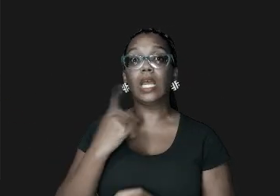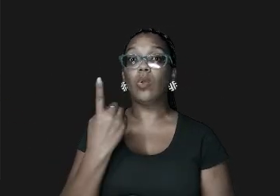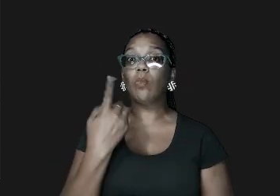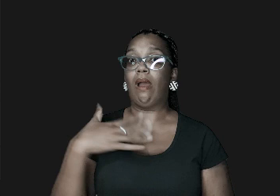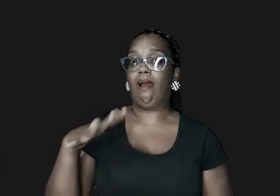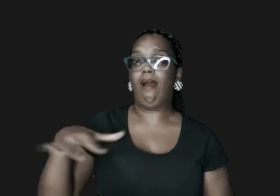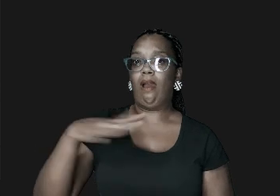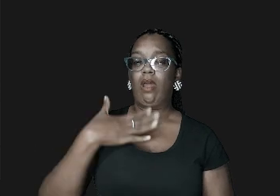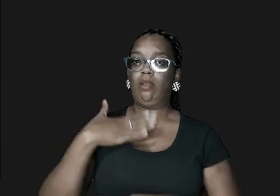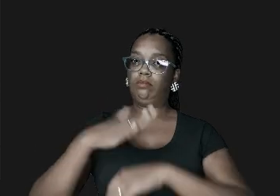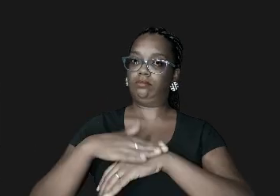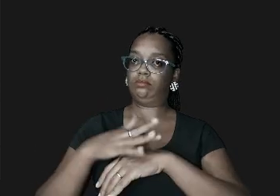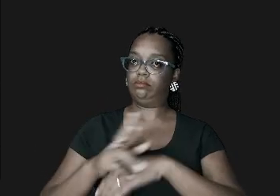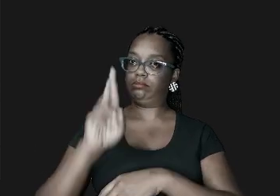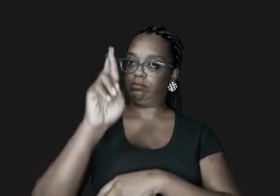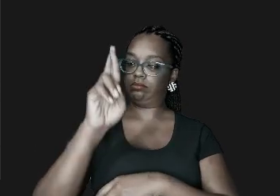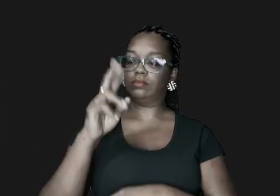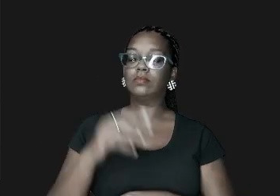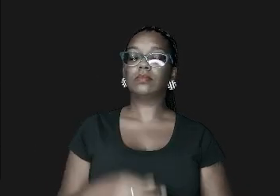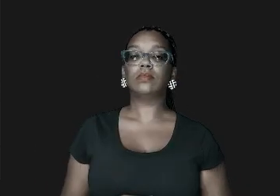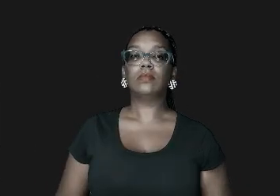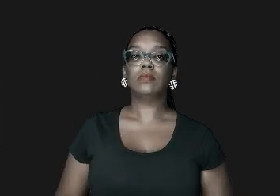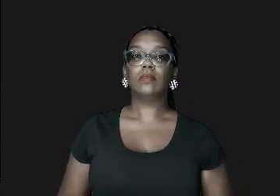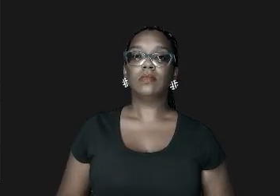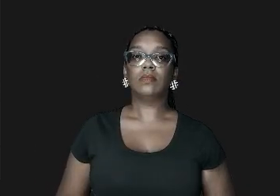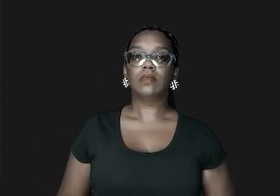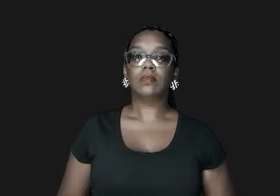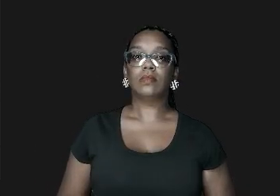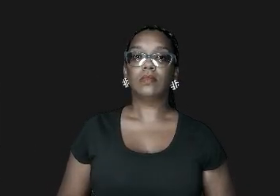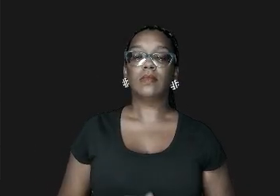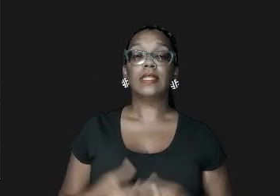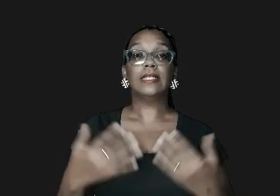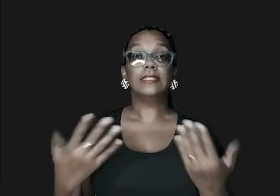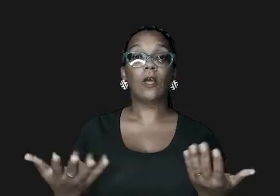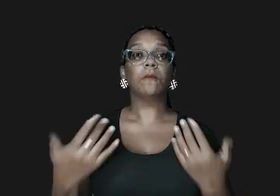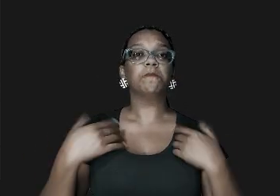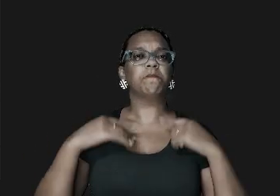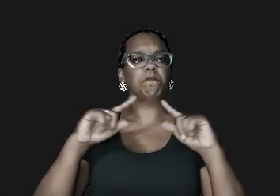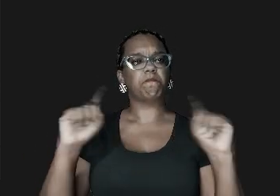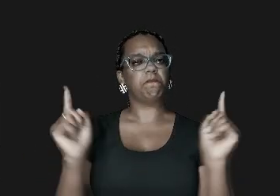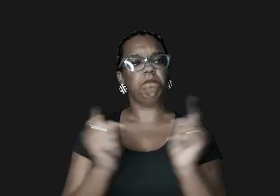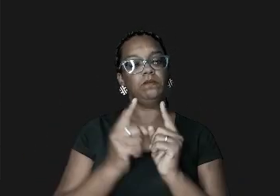Gêmea 1 pela área da qual atualmente estou titular então